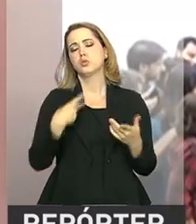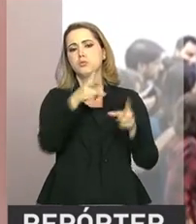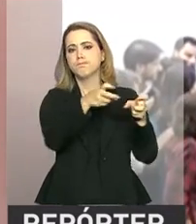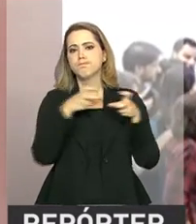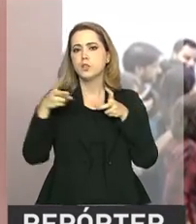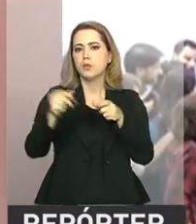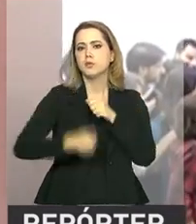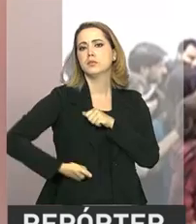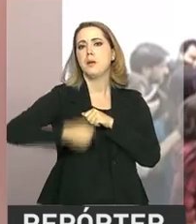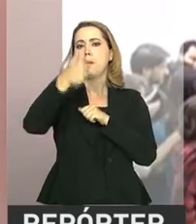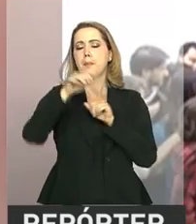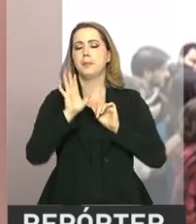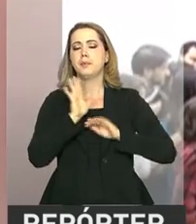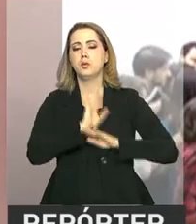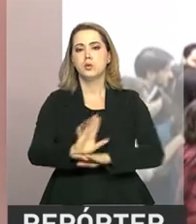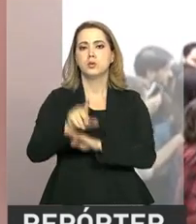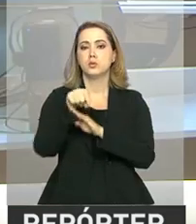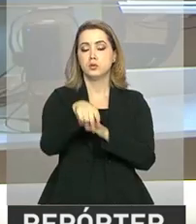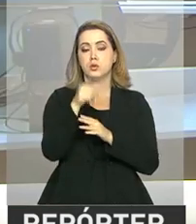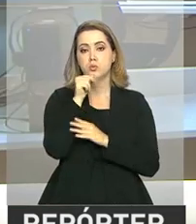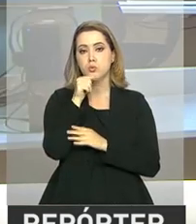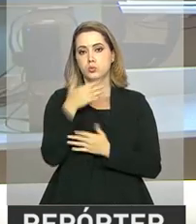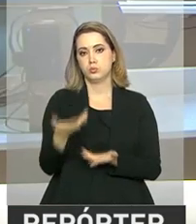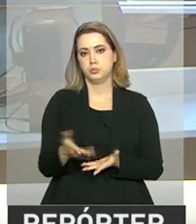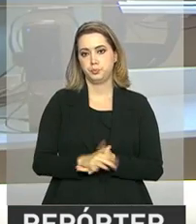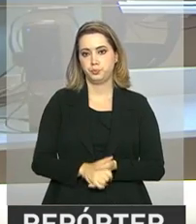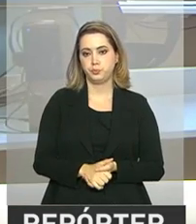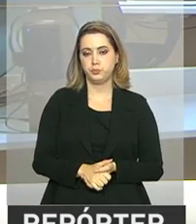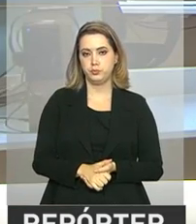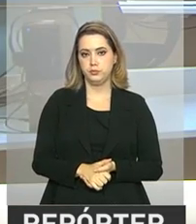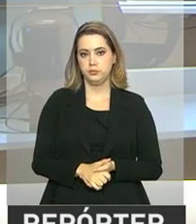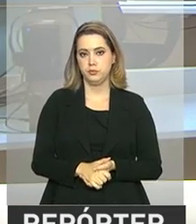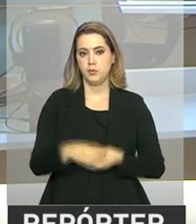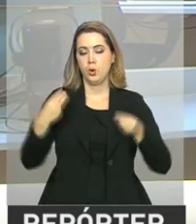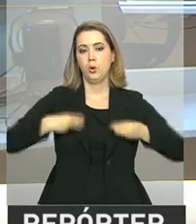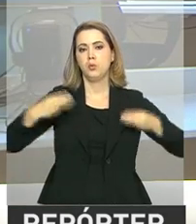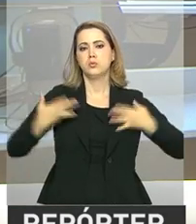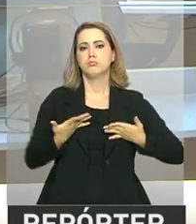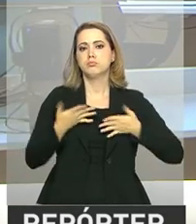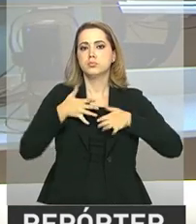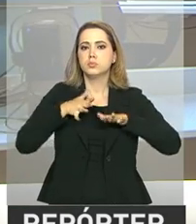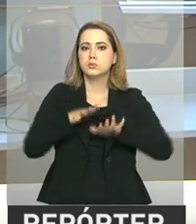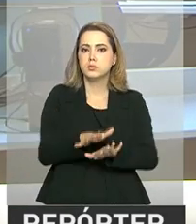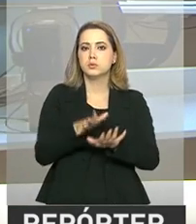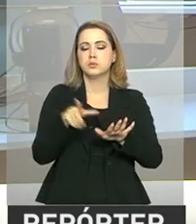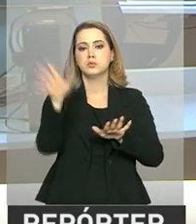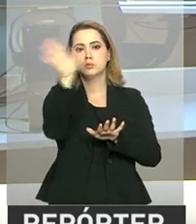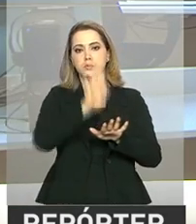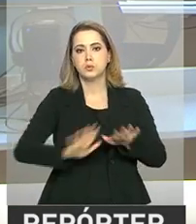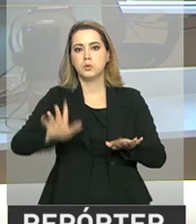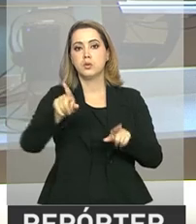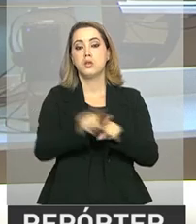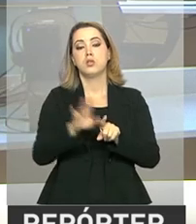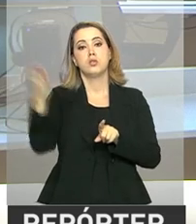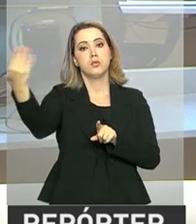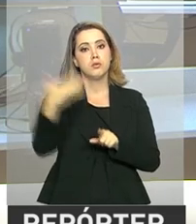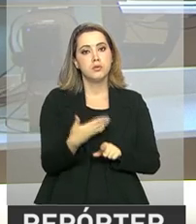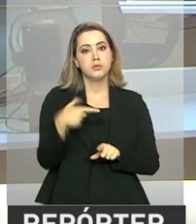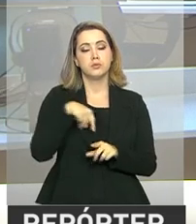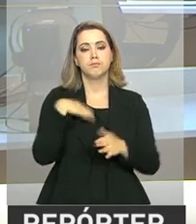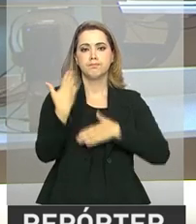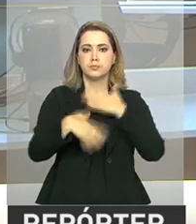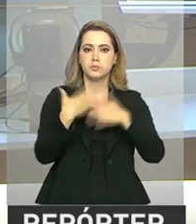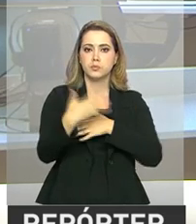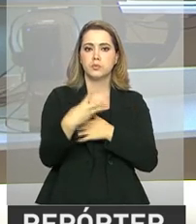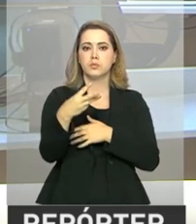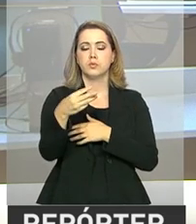a melhoria do sistema de abastecimento de água. O Ministério da Integração Nacional vem desenvolvendo ações e projetos que somam mais